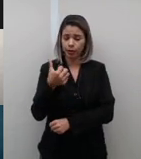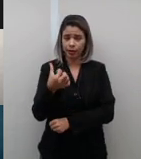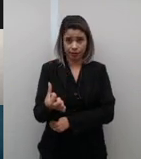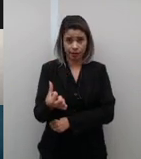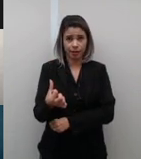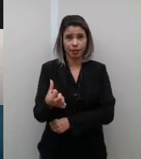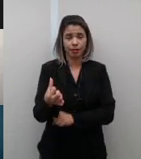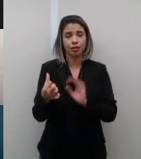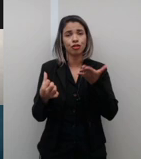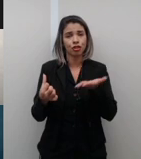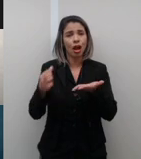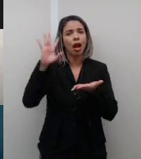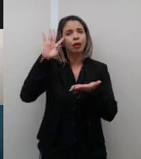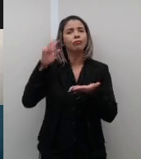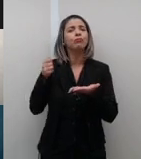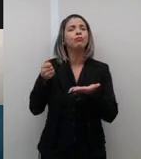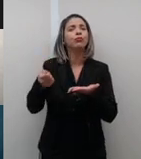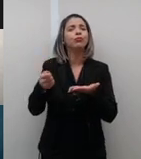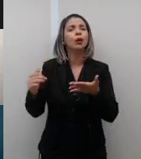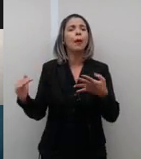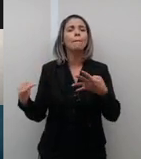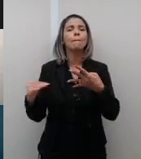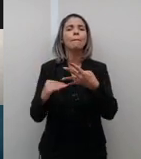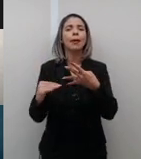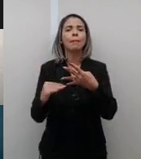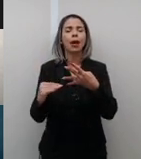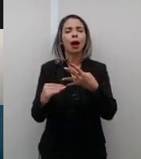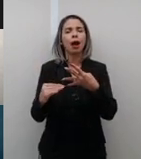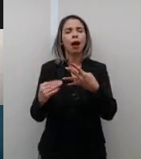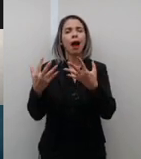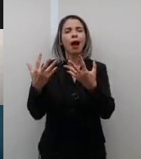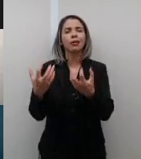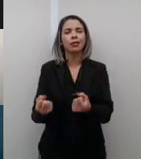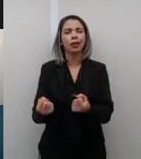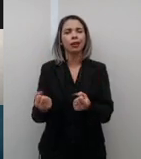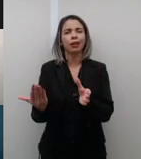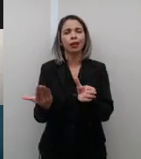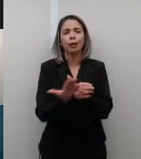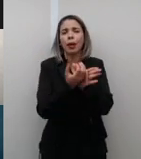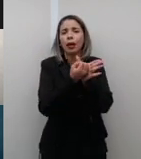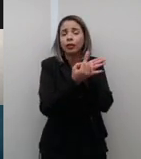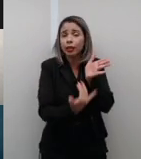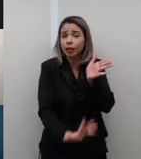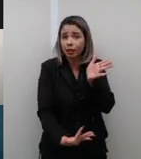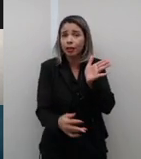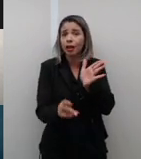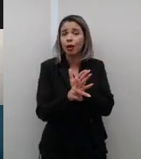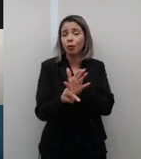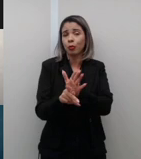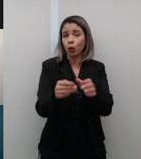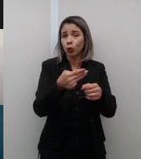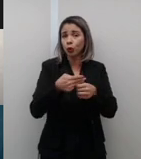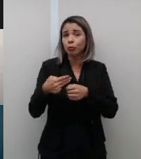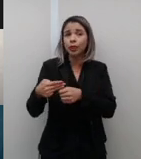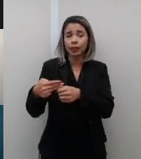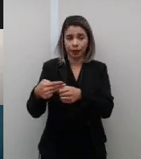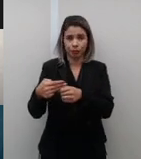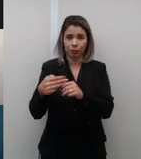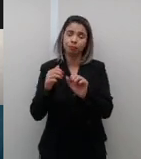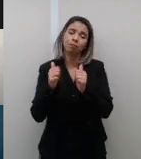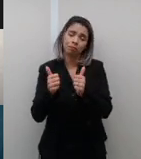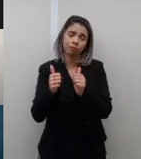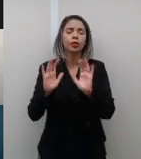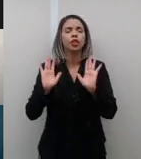juízo de primeiro grau acolhe os embargos opostos pelo município. A discussão toda travada, e